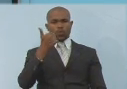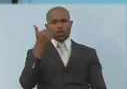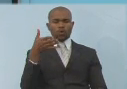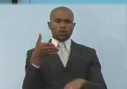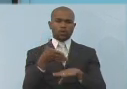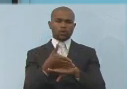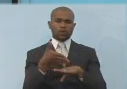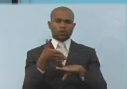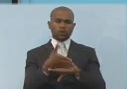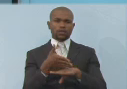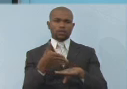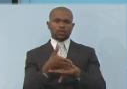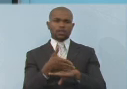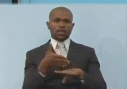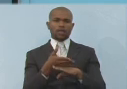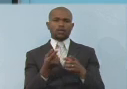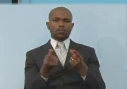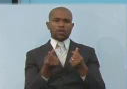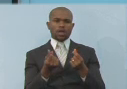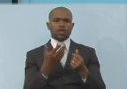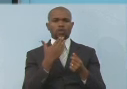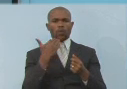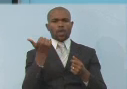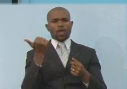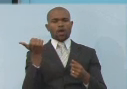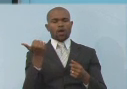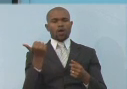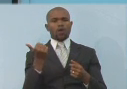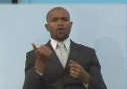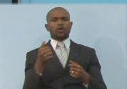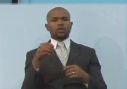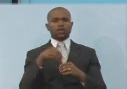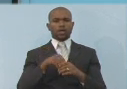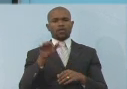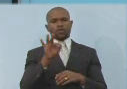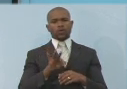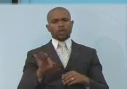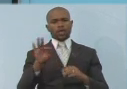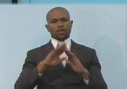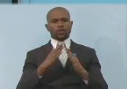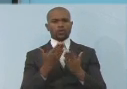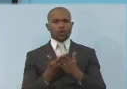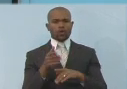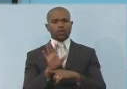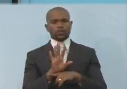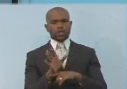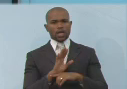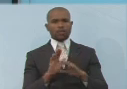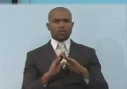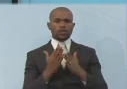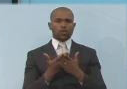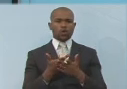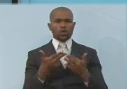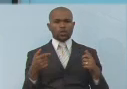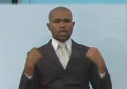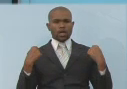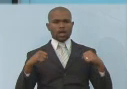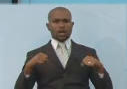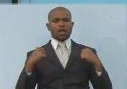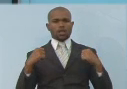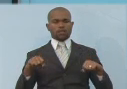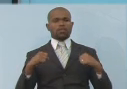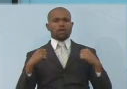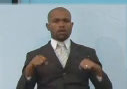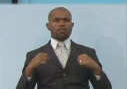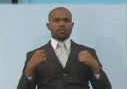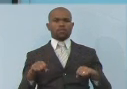acesso, melhores preços que oferecidos no mercado em universidades, colégios, cinemas, escolas de ônibus, inclusive academia, para oferecer